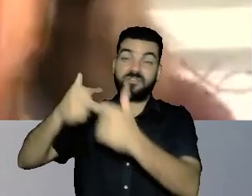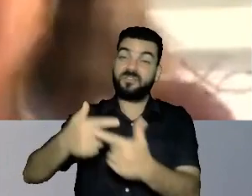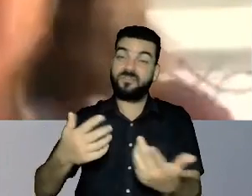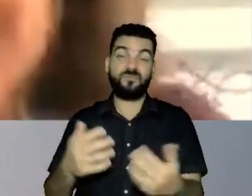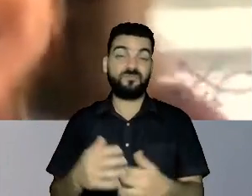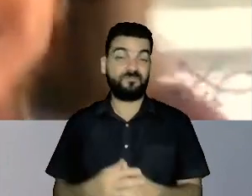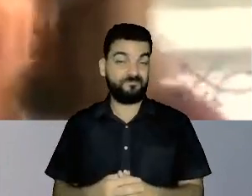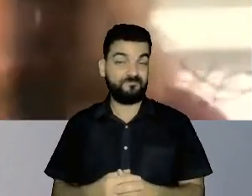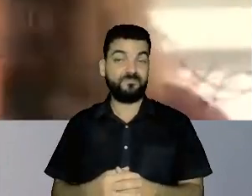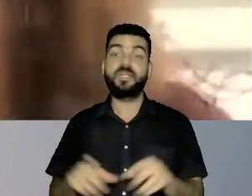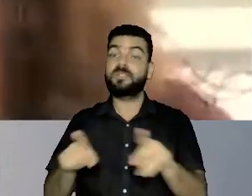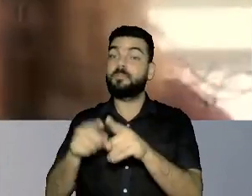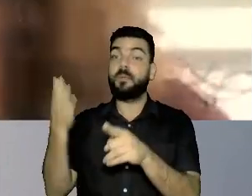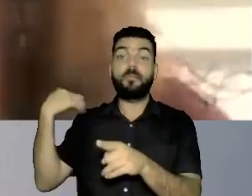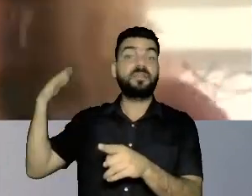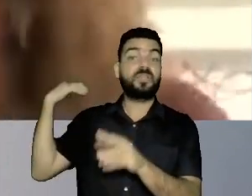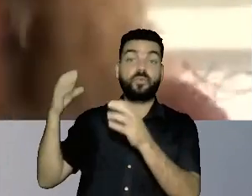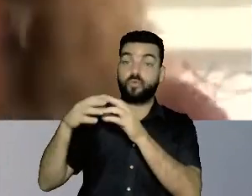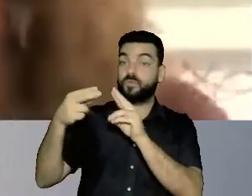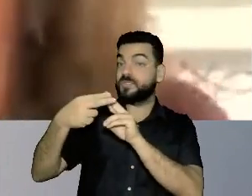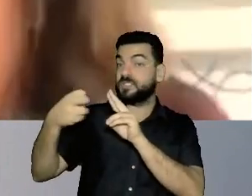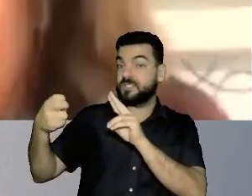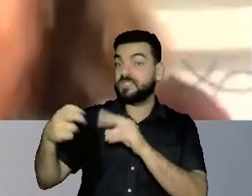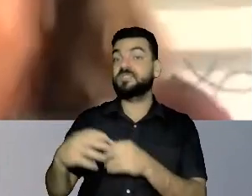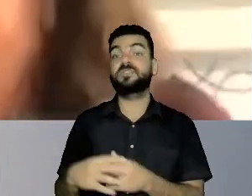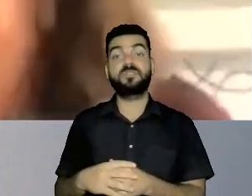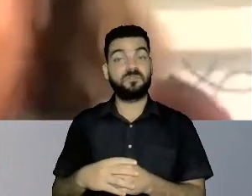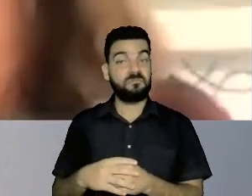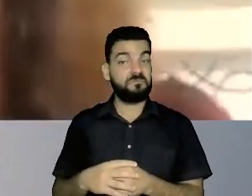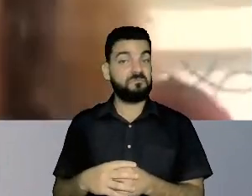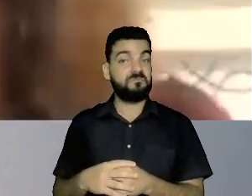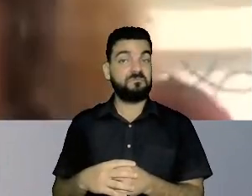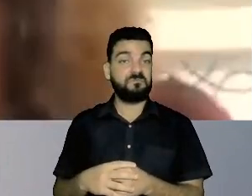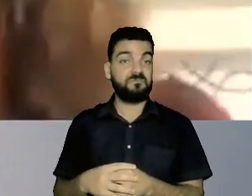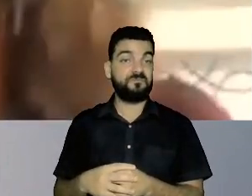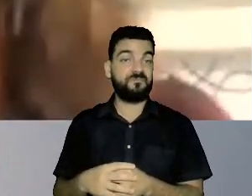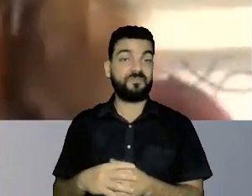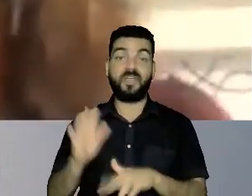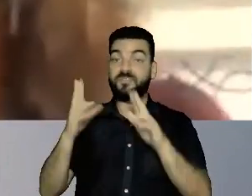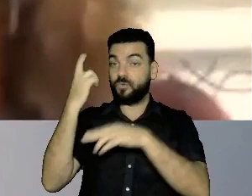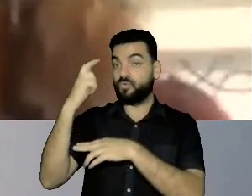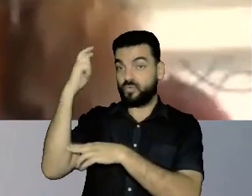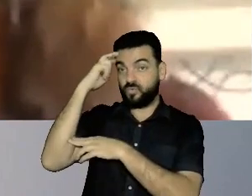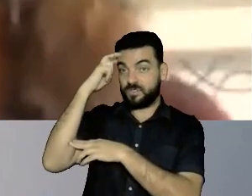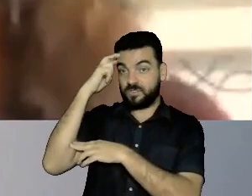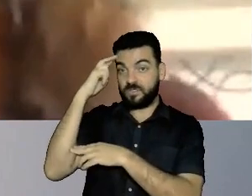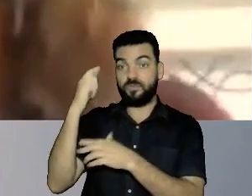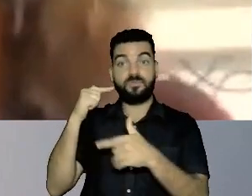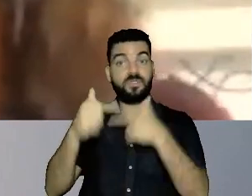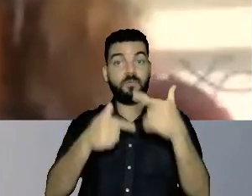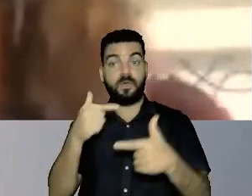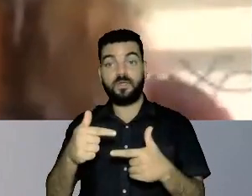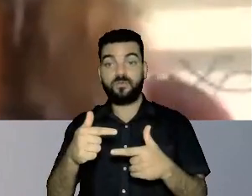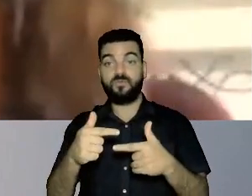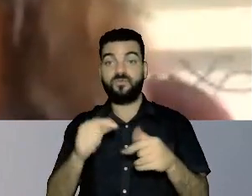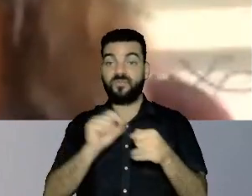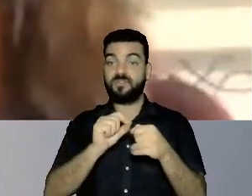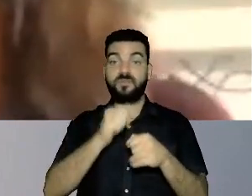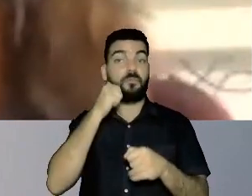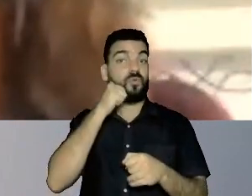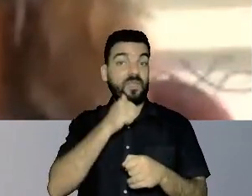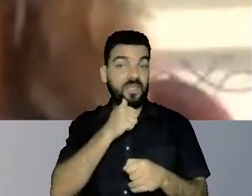povos das tribos das tribos indígenas, principalmente, são